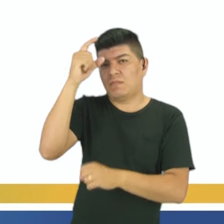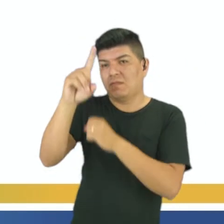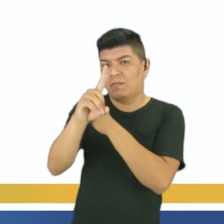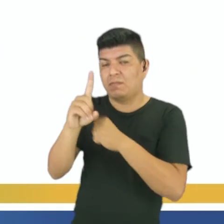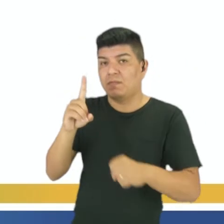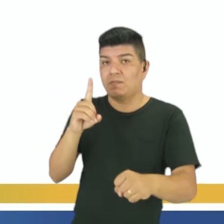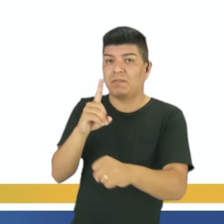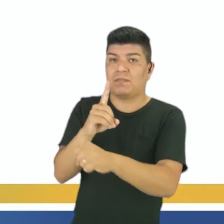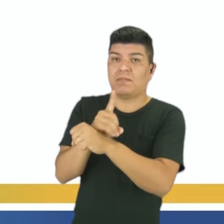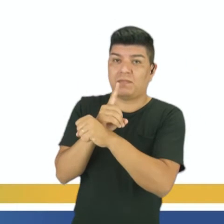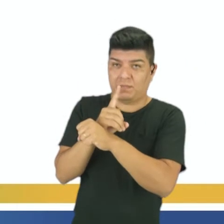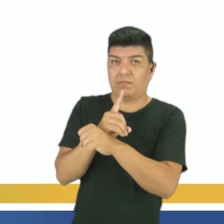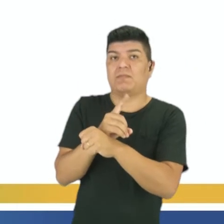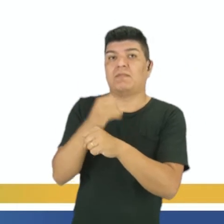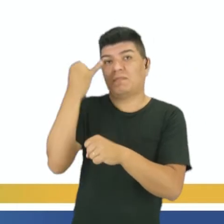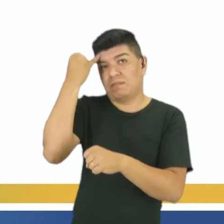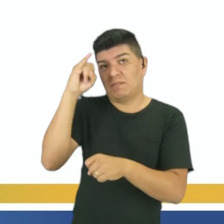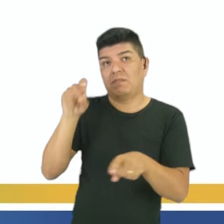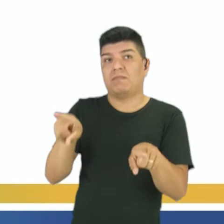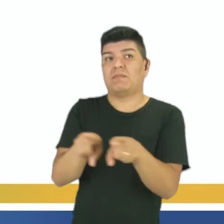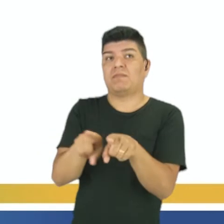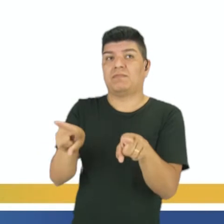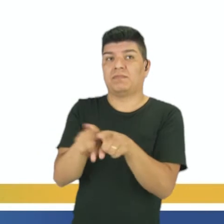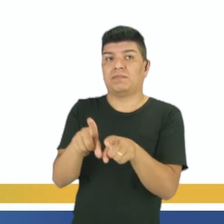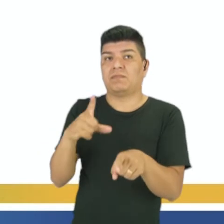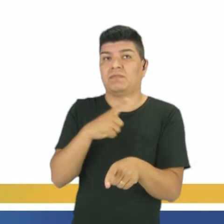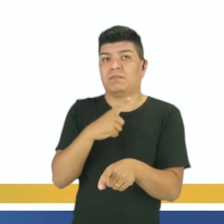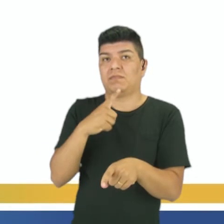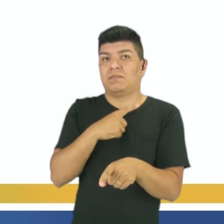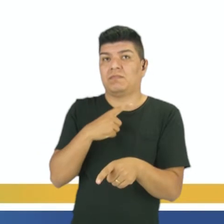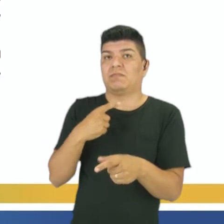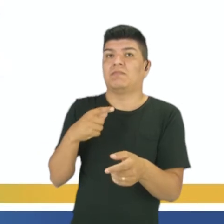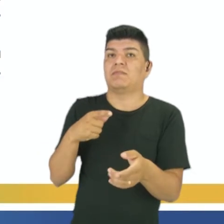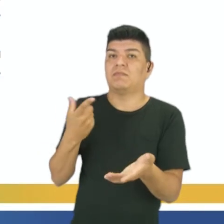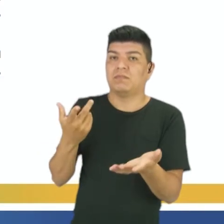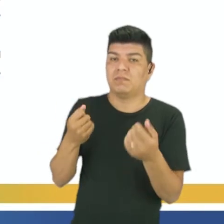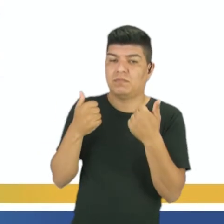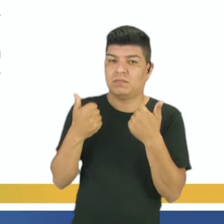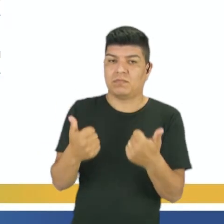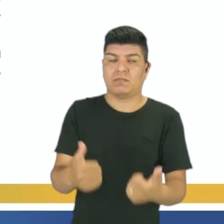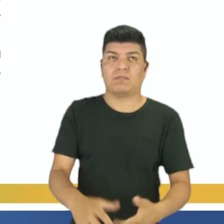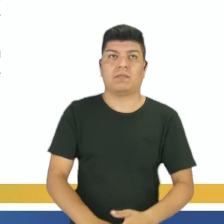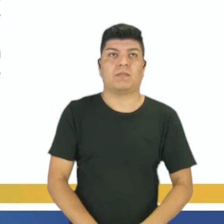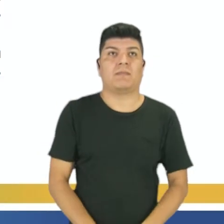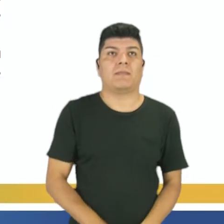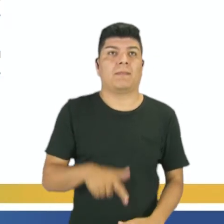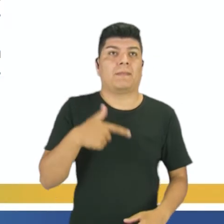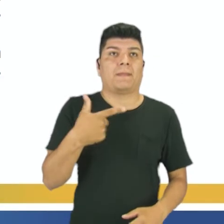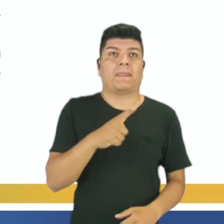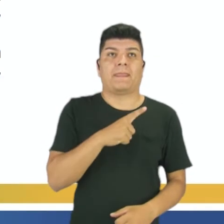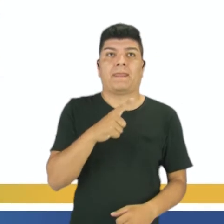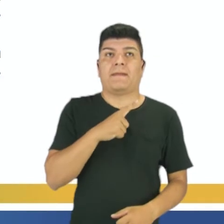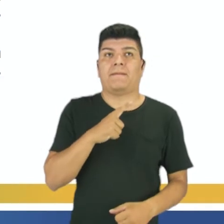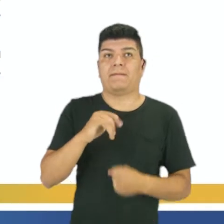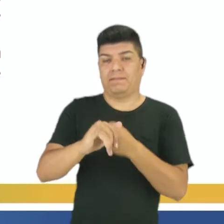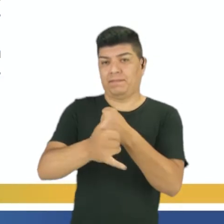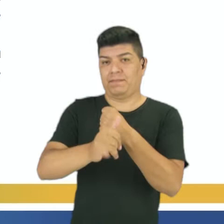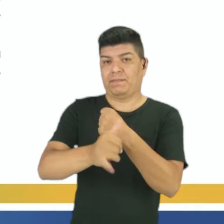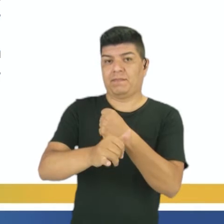sociedade, alguma ideologia, ou seja, tem um cunho argumentativo, tá bom? Depois nós temos a